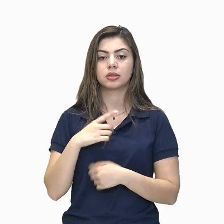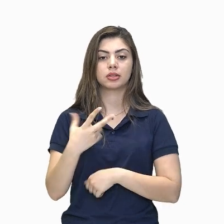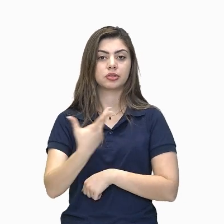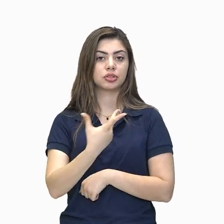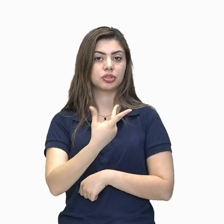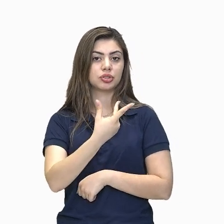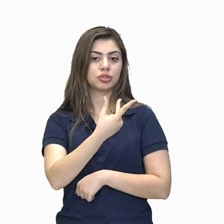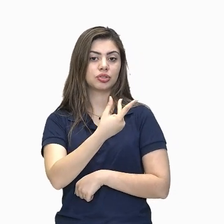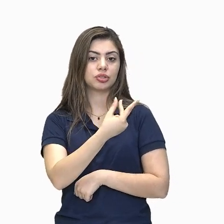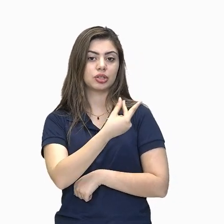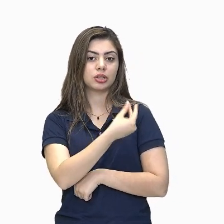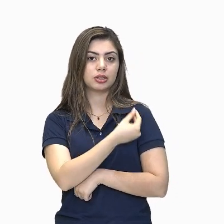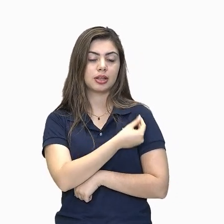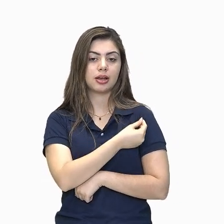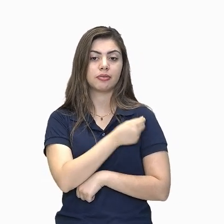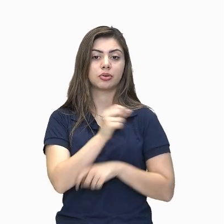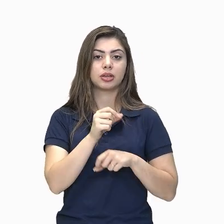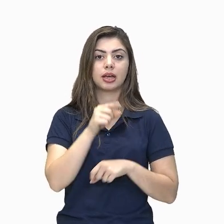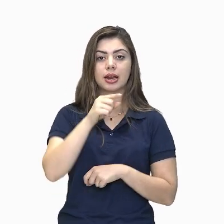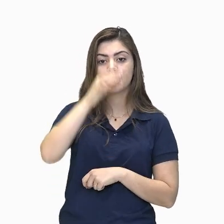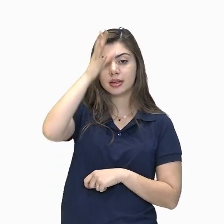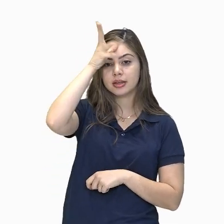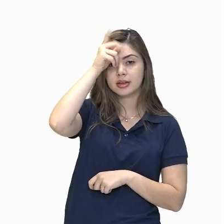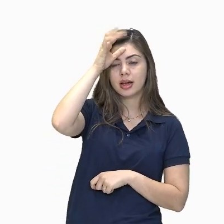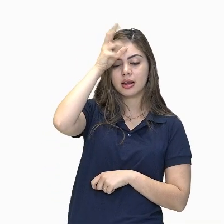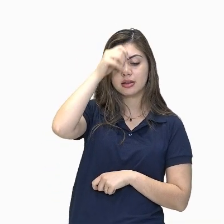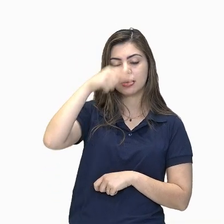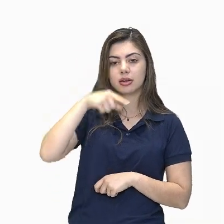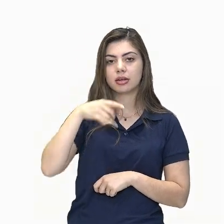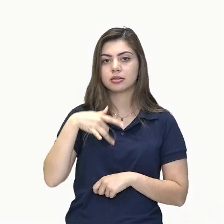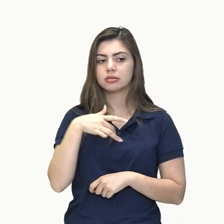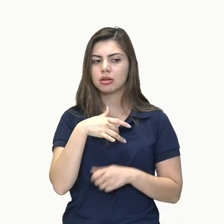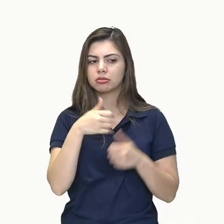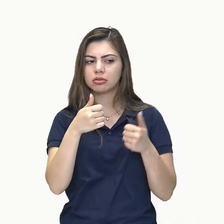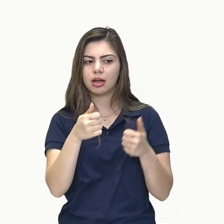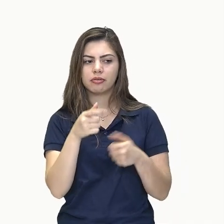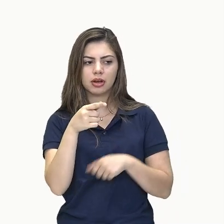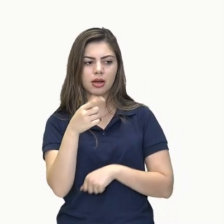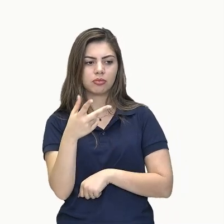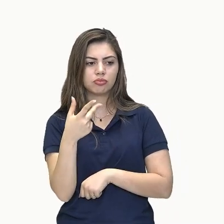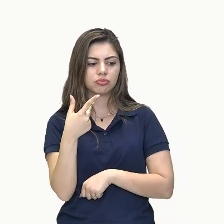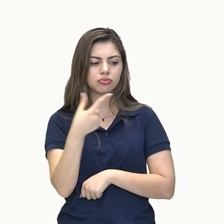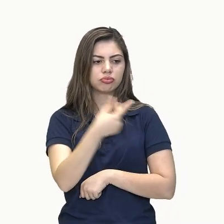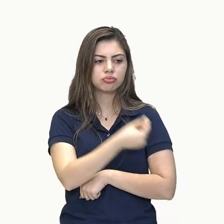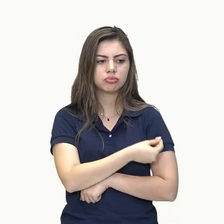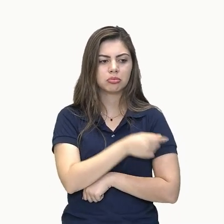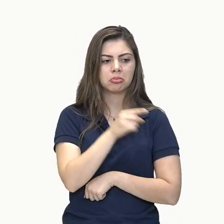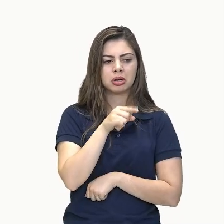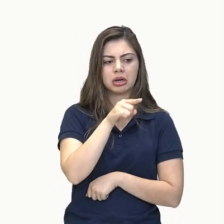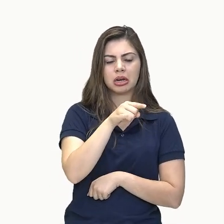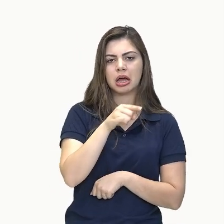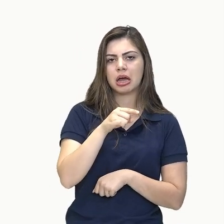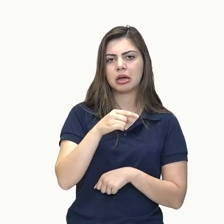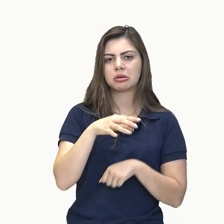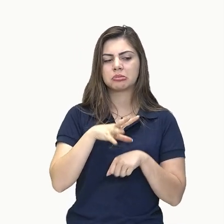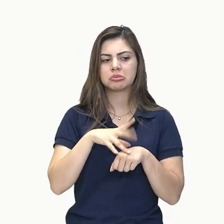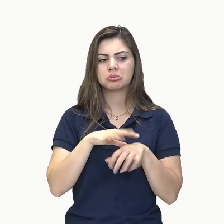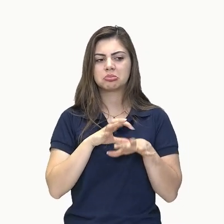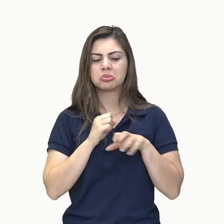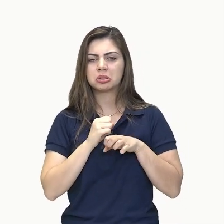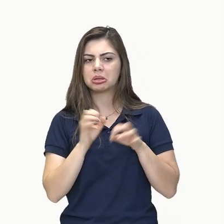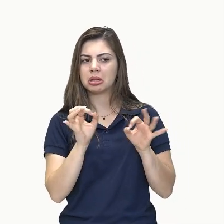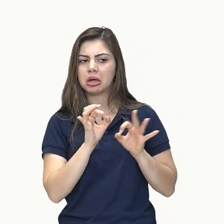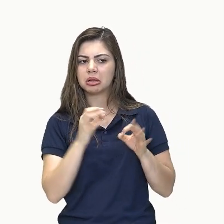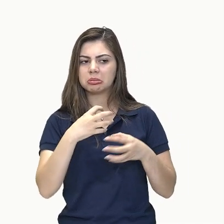injetadas em galinhas saudáveis, os animais eles não apresentavam a doença. Porém, quando era inoculado